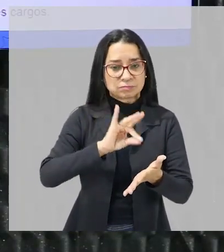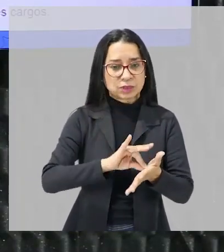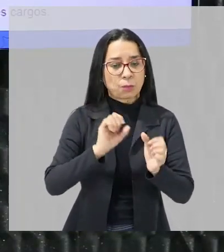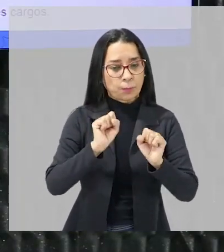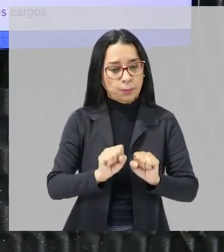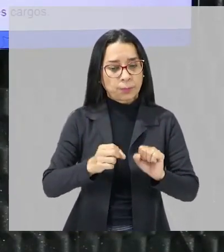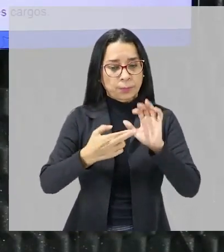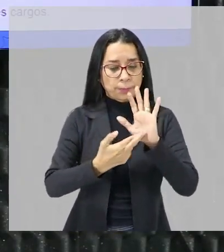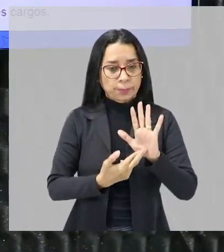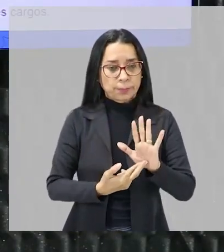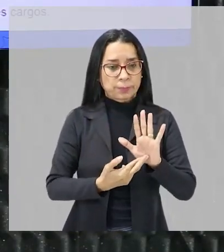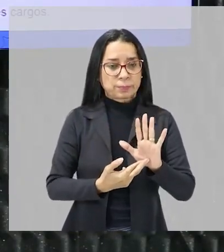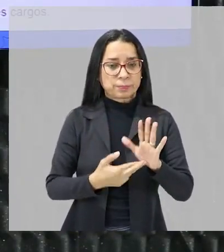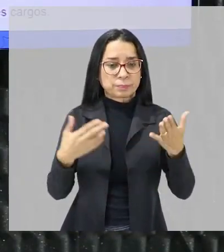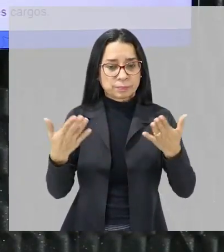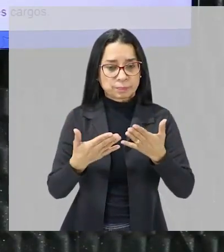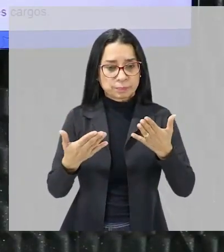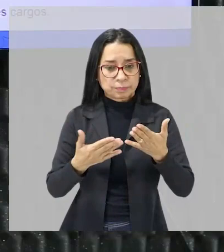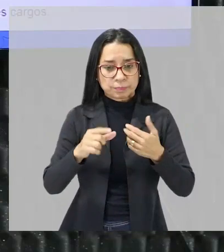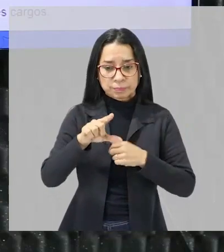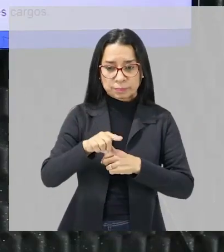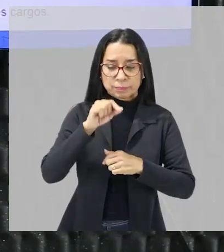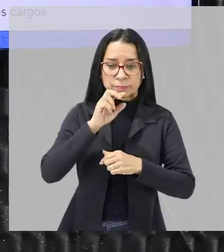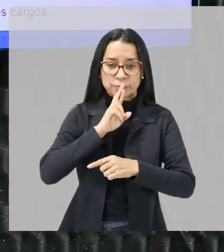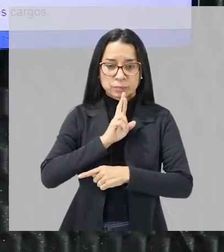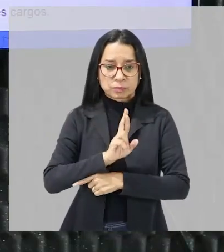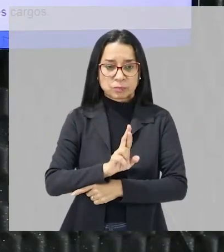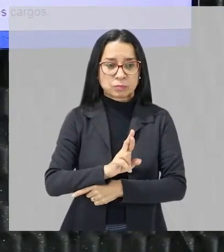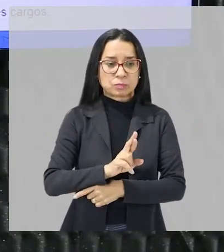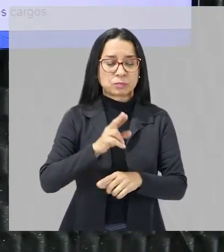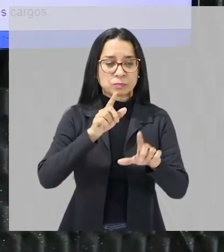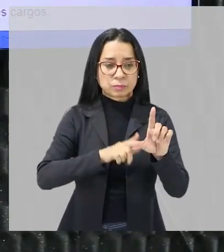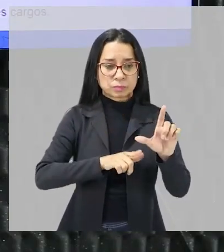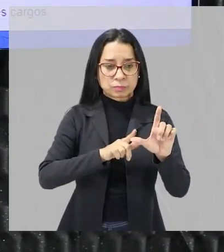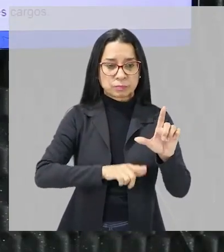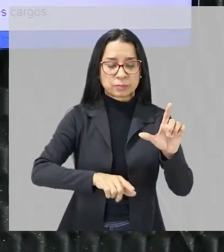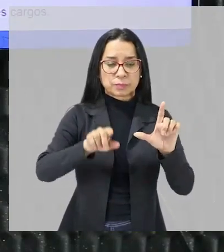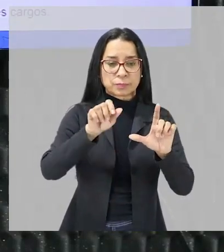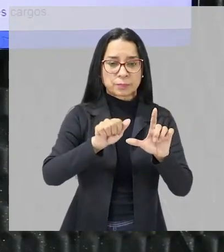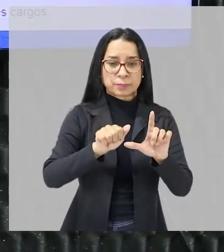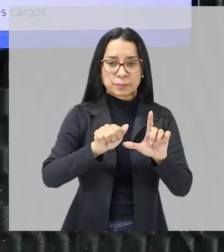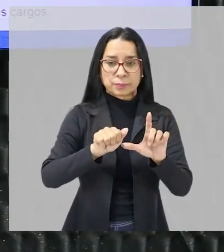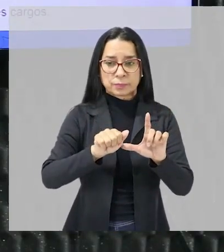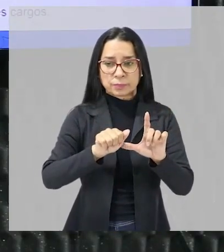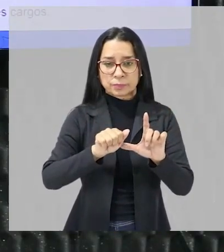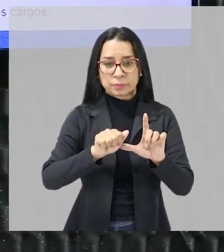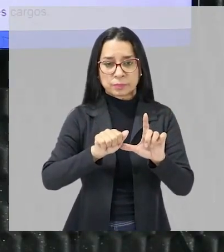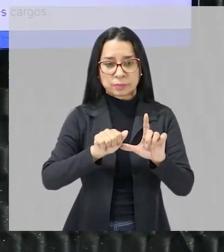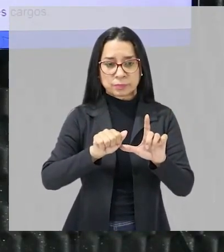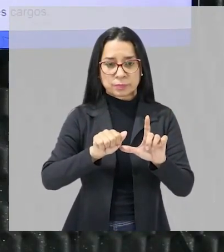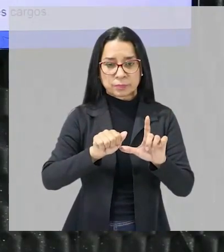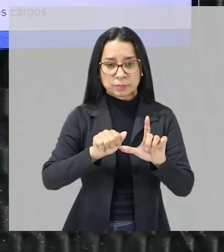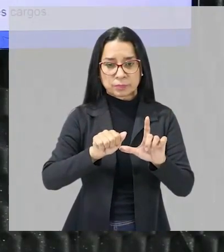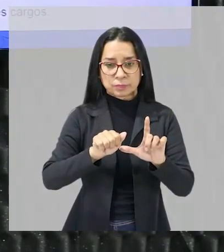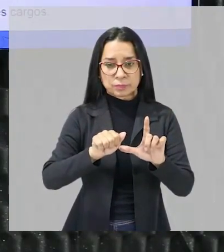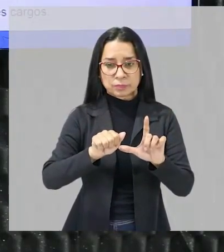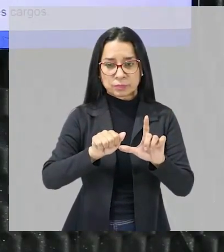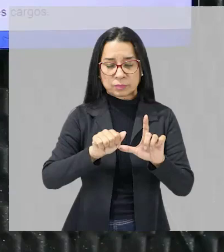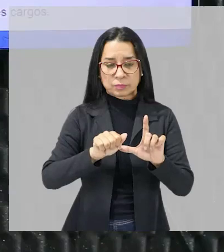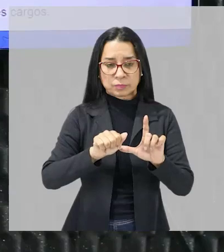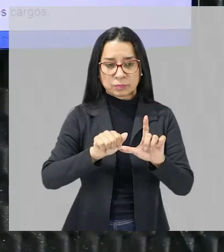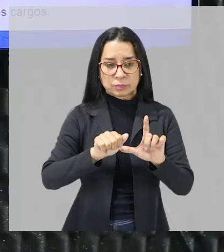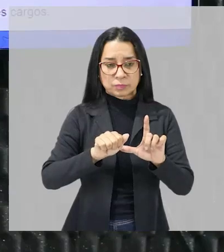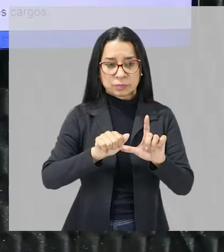opções. O poder para essa ideologia é ocupado por qualquer gênero nas